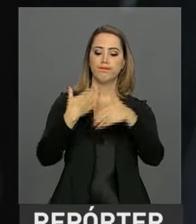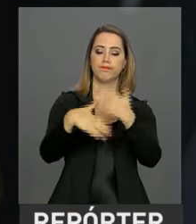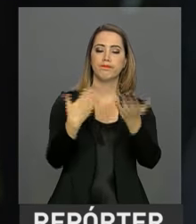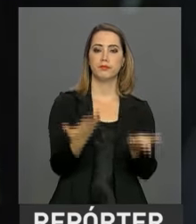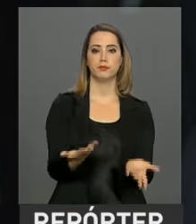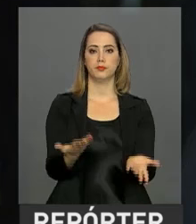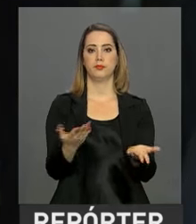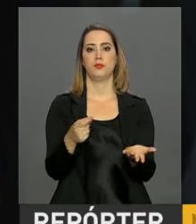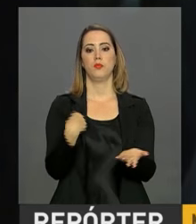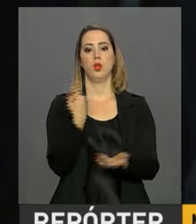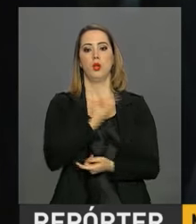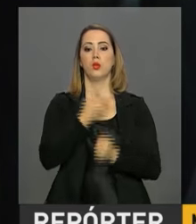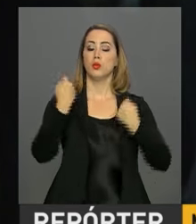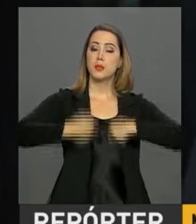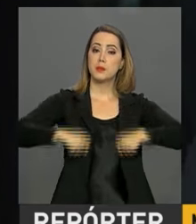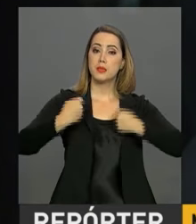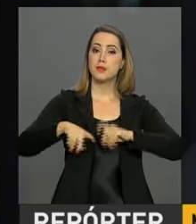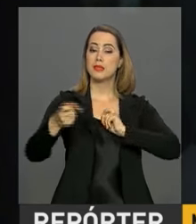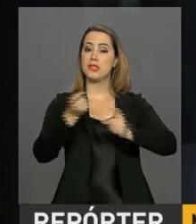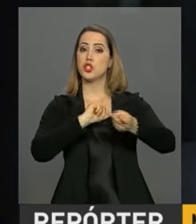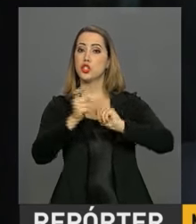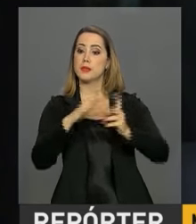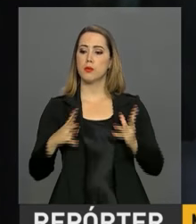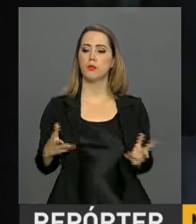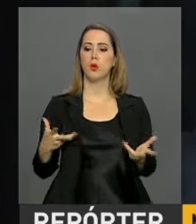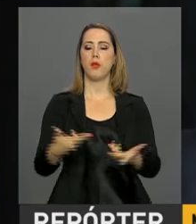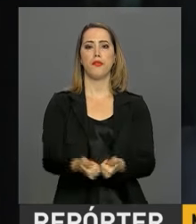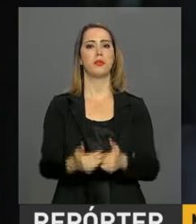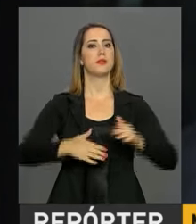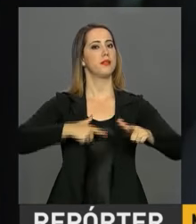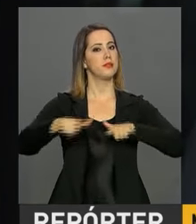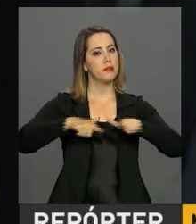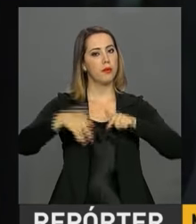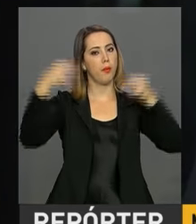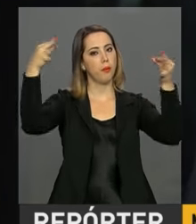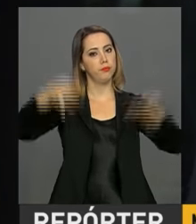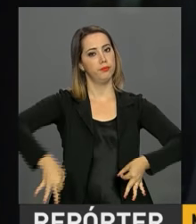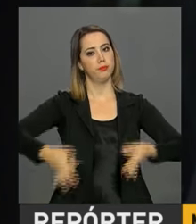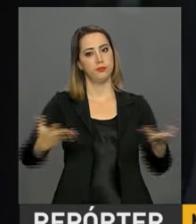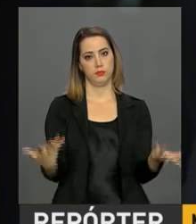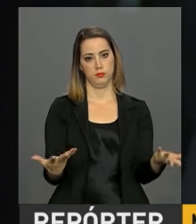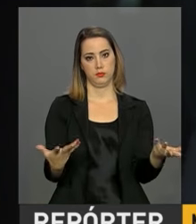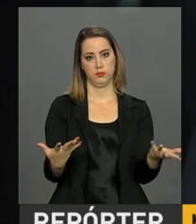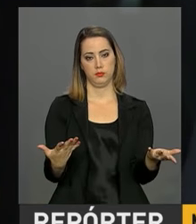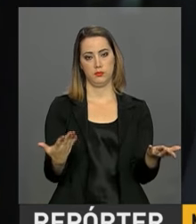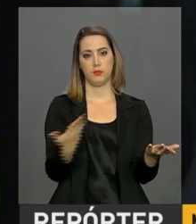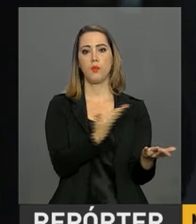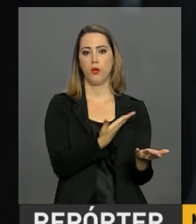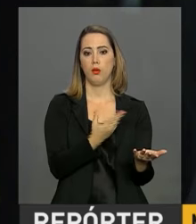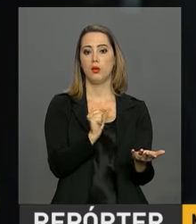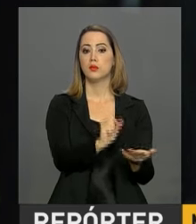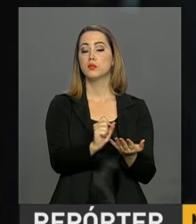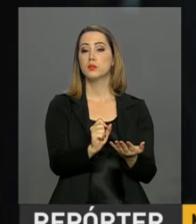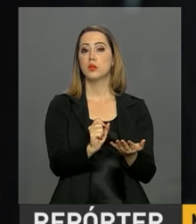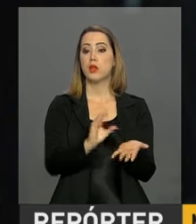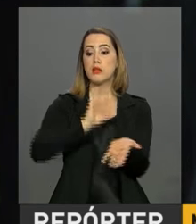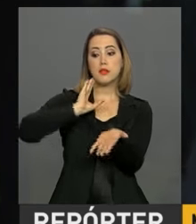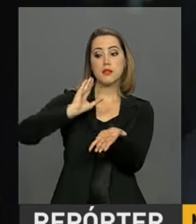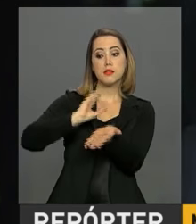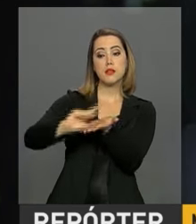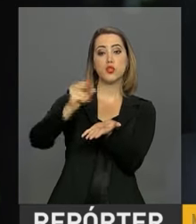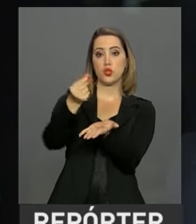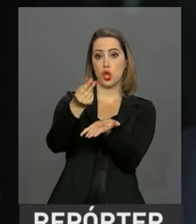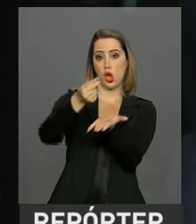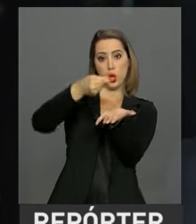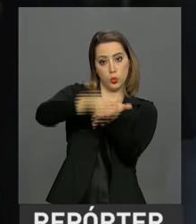Nós temos que ter gestão, competência, rapidez, produtividade. Então, esses esses recursos tem que estar